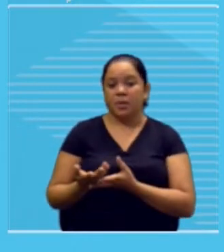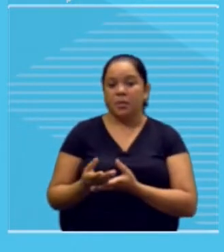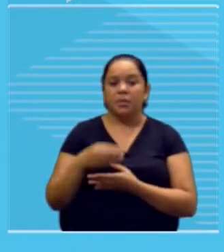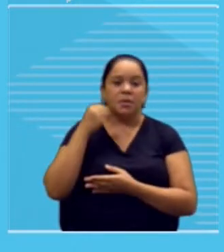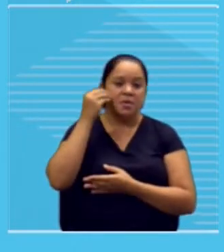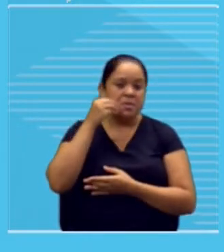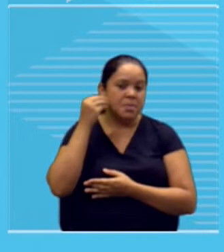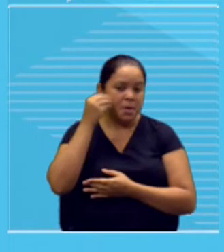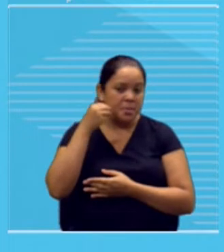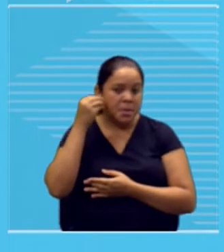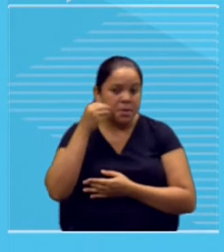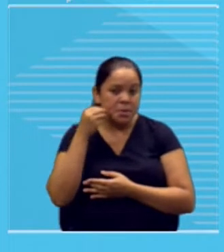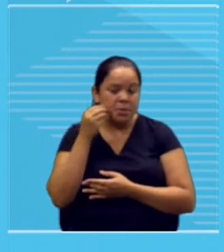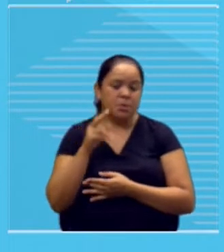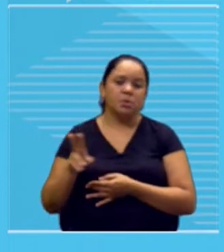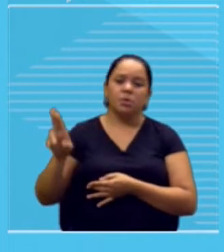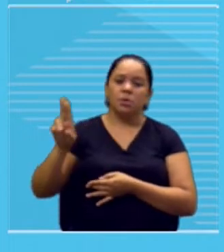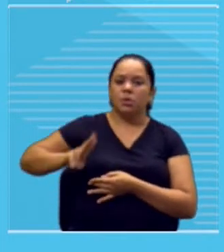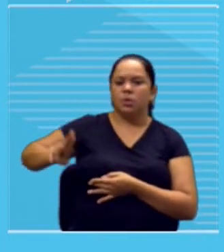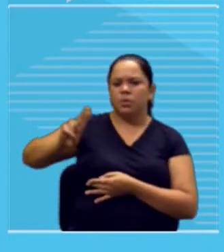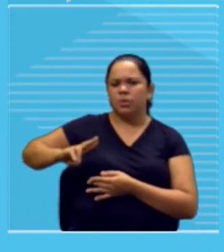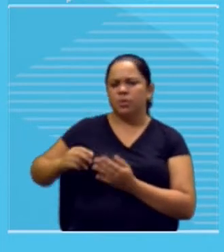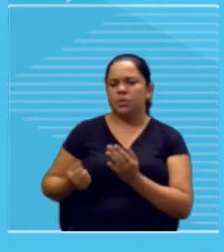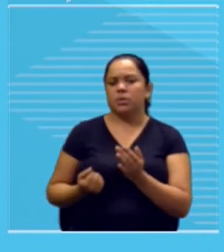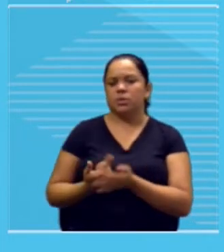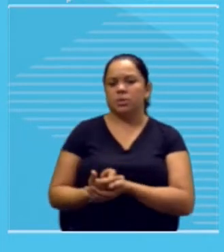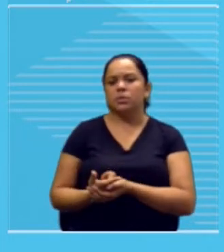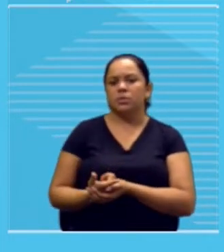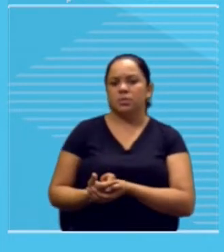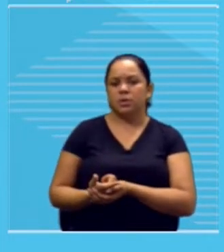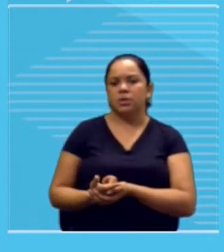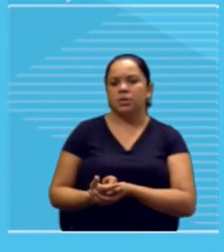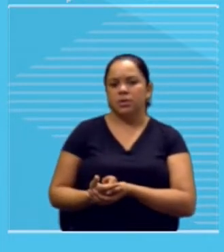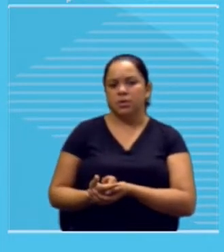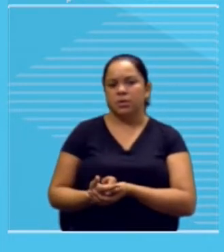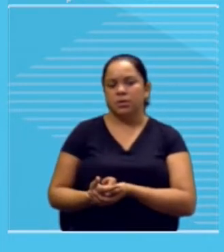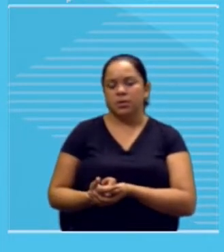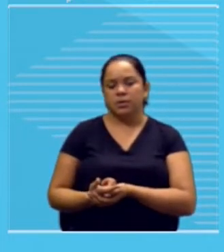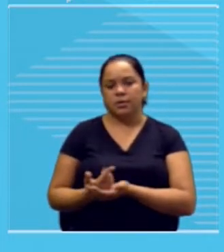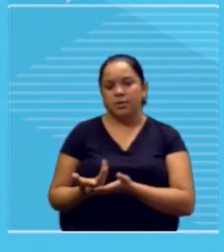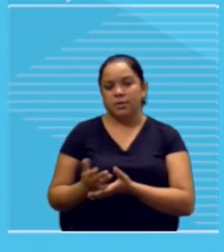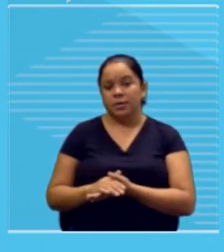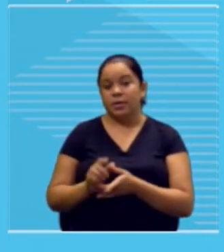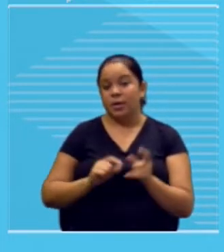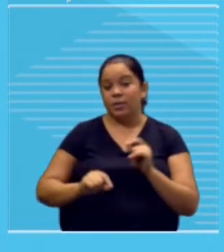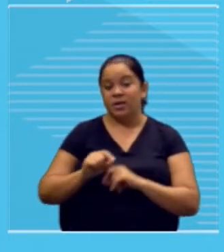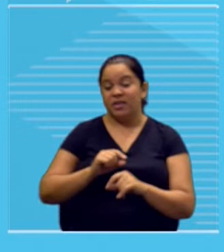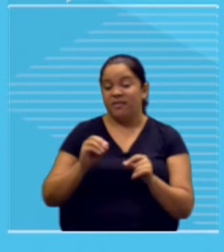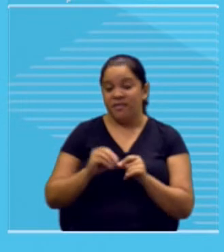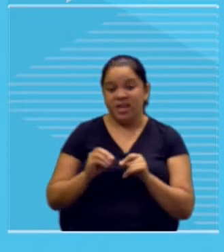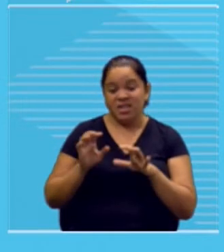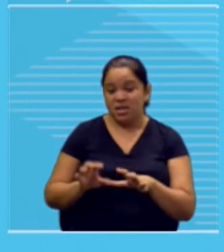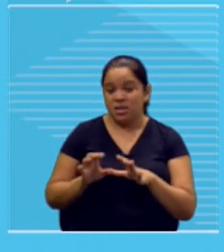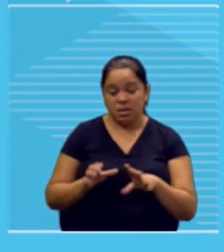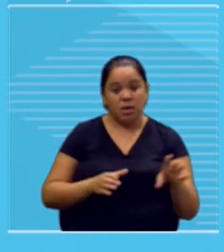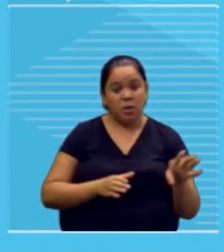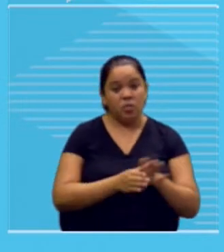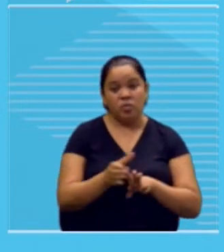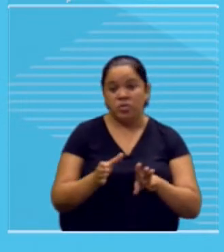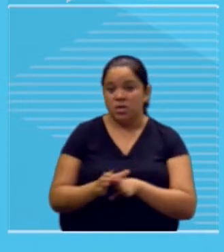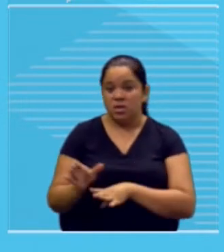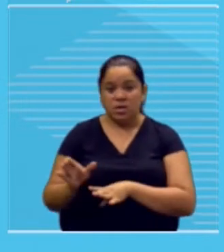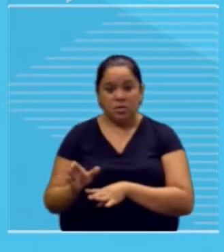economize tudo isso gente são expressões de direção de instrução faça isso não faça